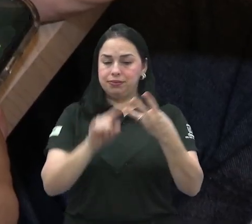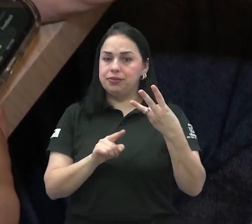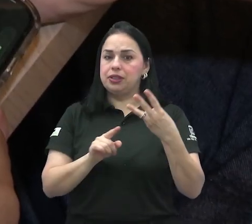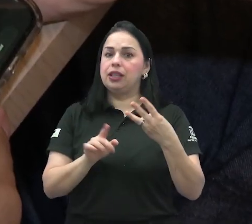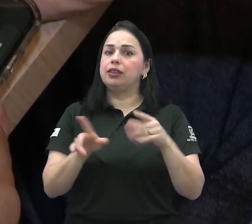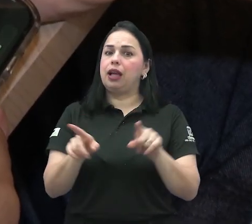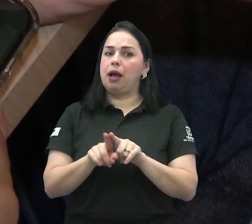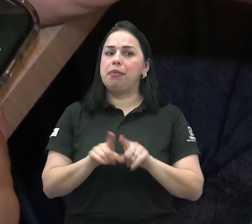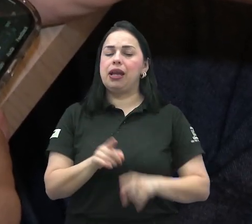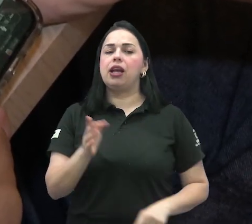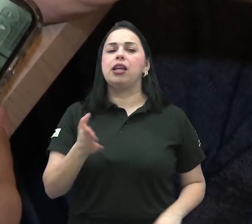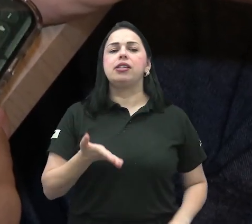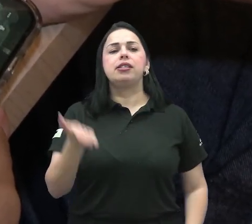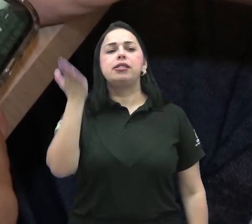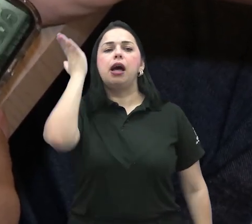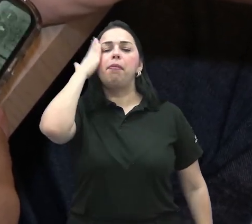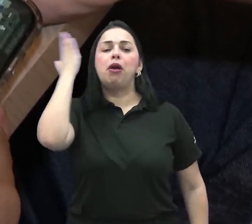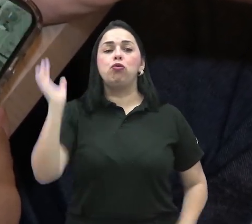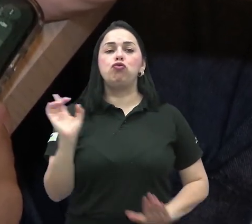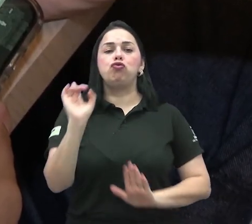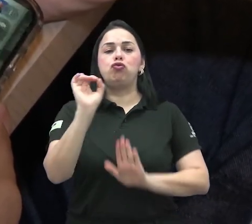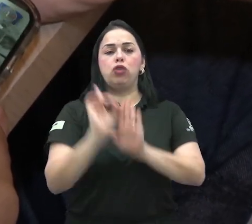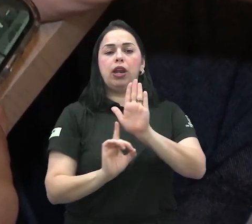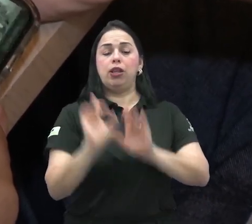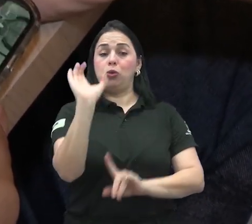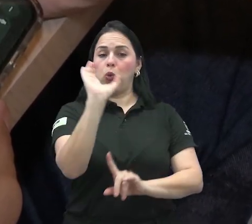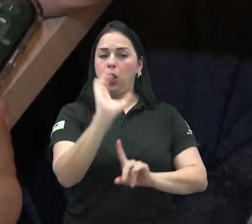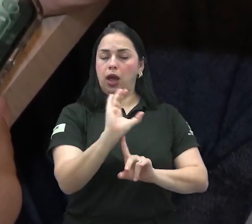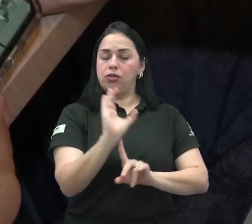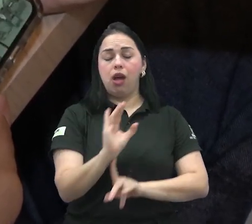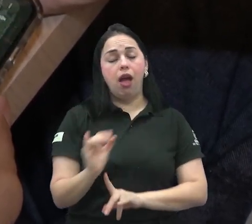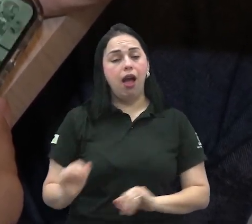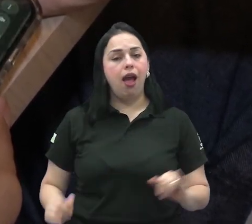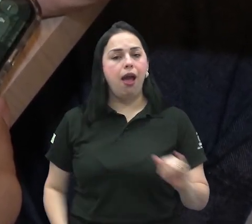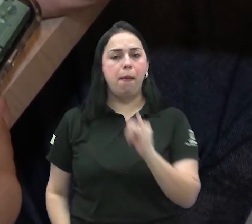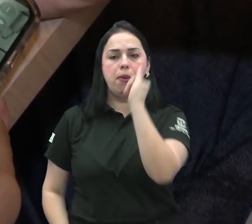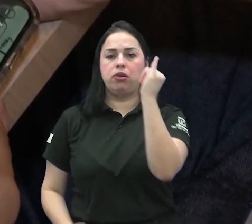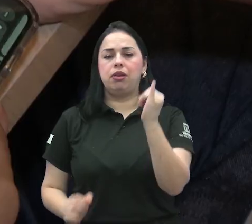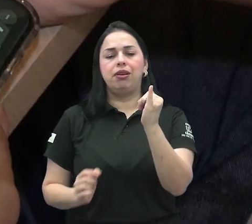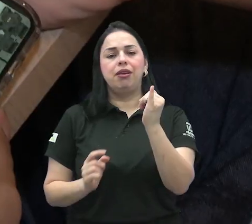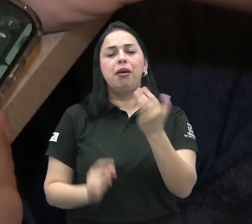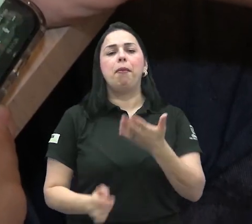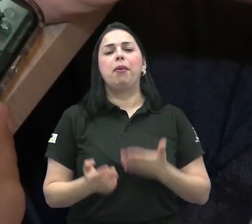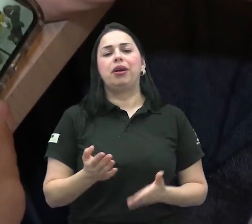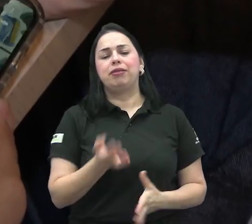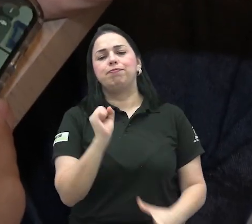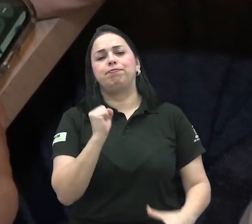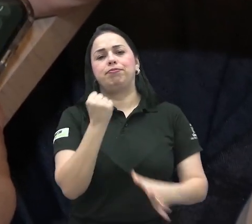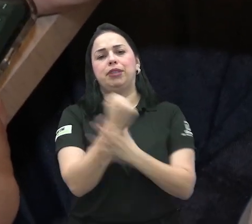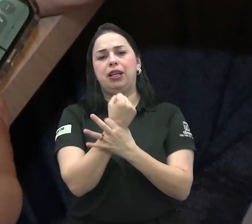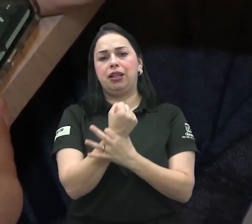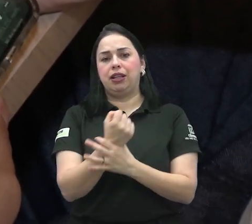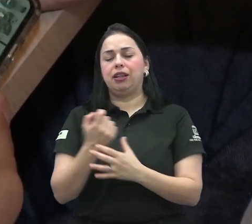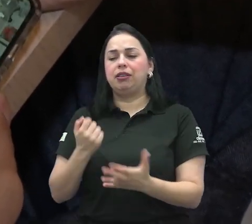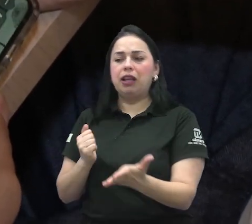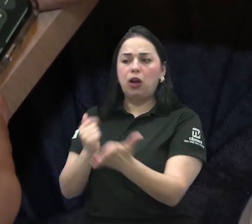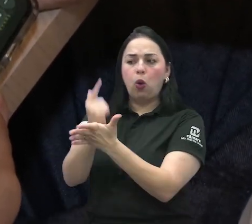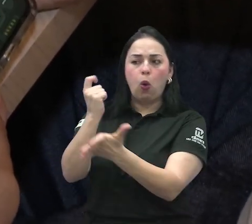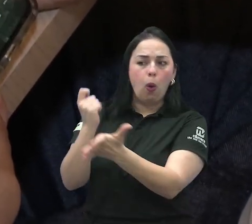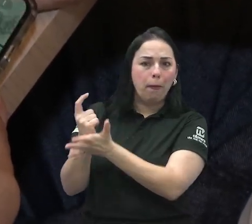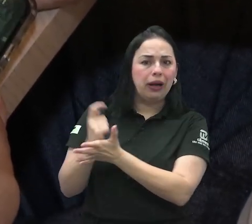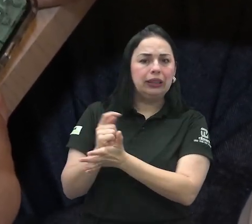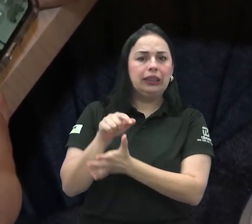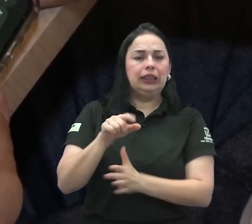desses cuidados, conhecer os direitos do consumidor também é essencial para ter mais segurança ao adquirir